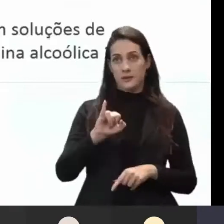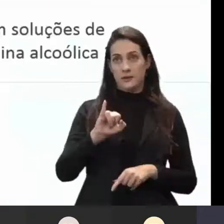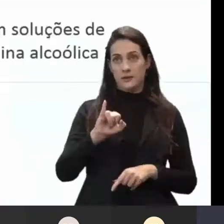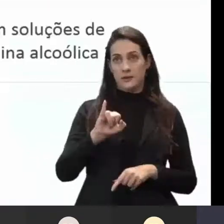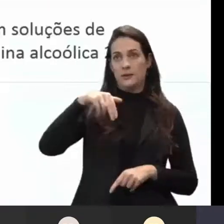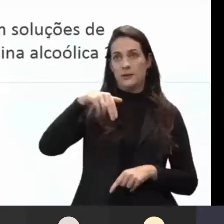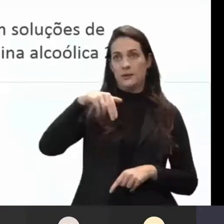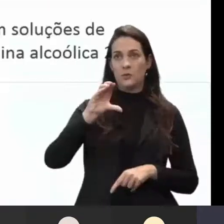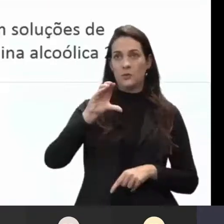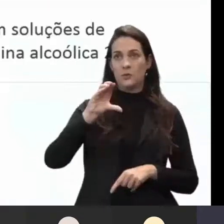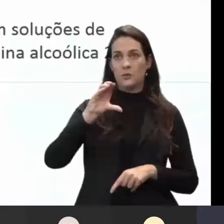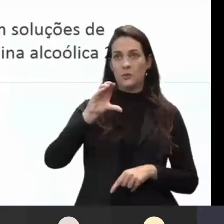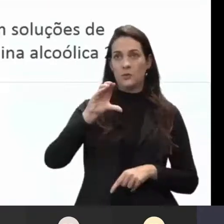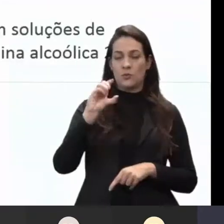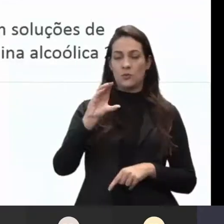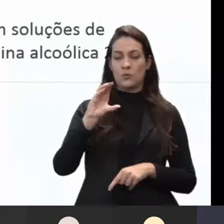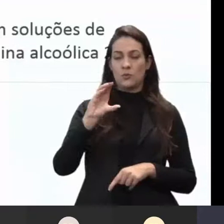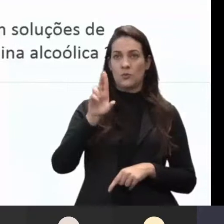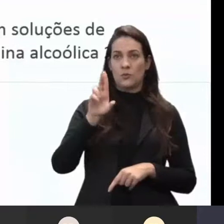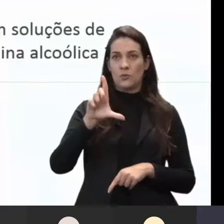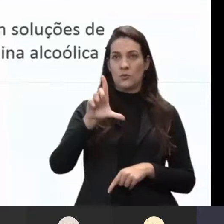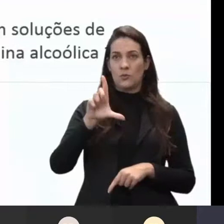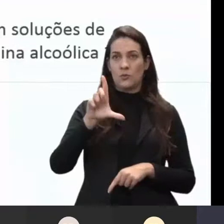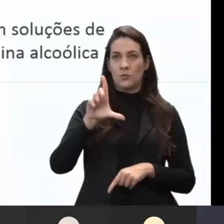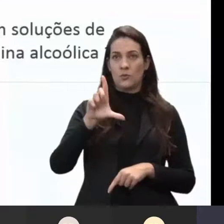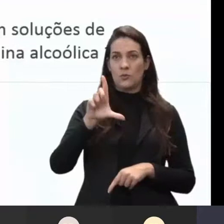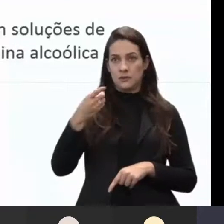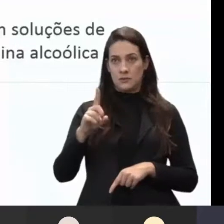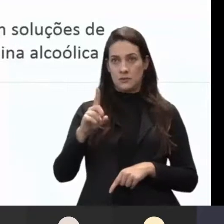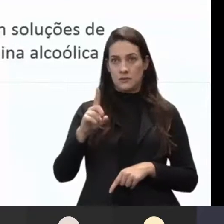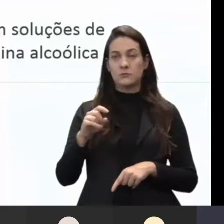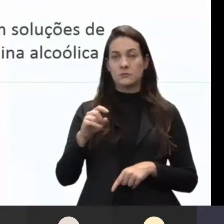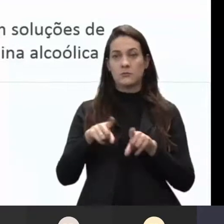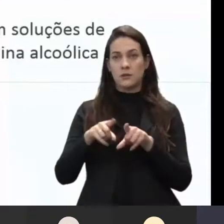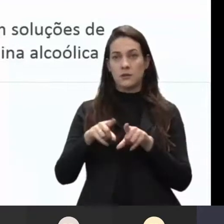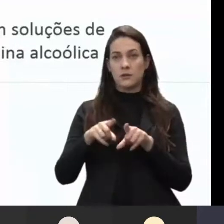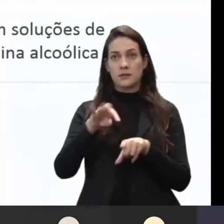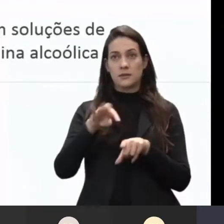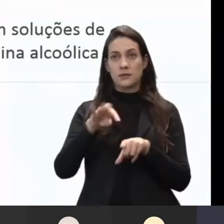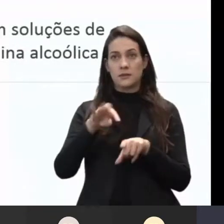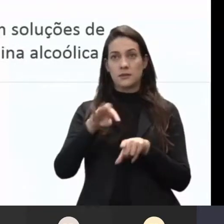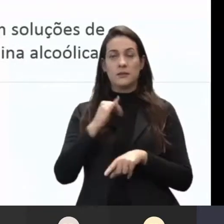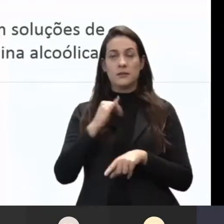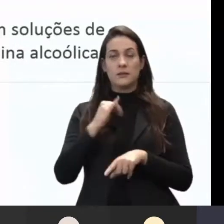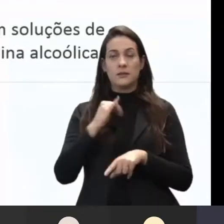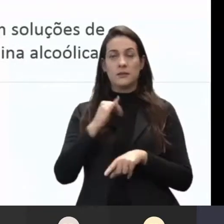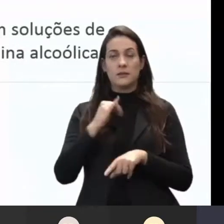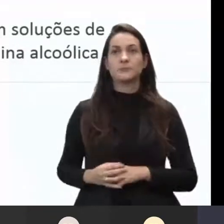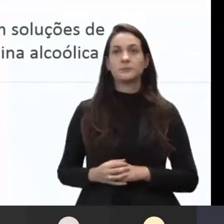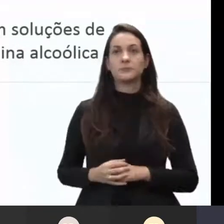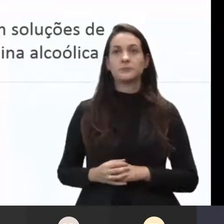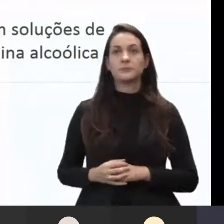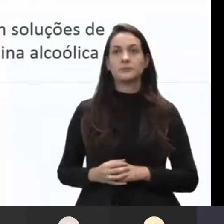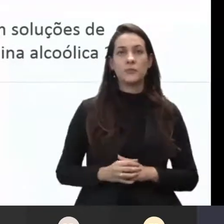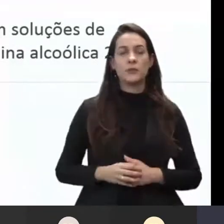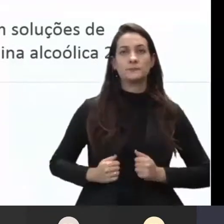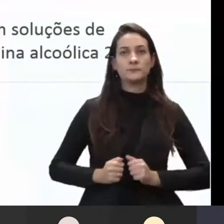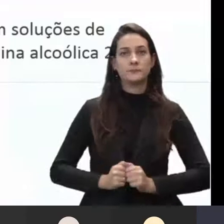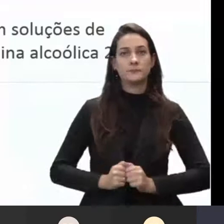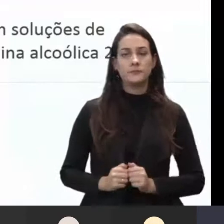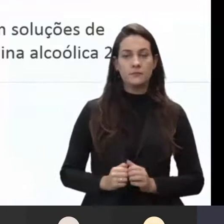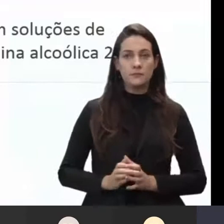parte muito importante da técnica, que você precisa fazer da mesma forma. Só que aqui nós temos a diferença, porque lá